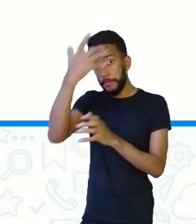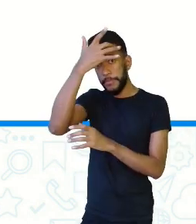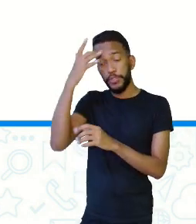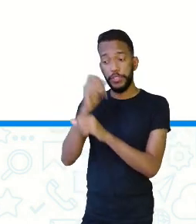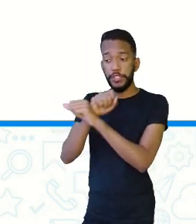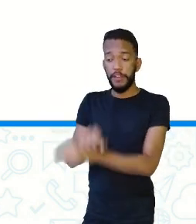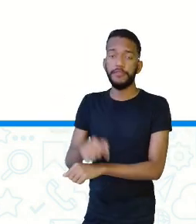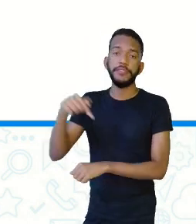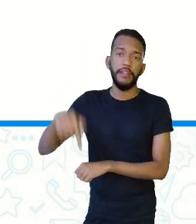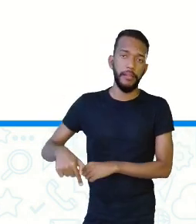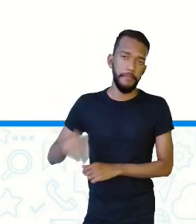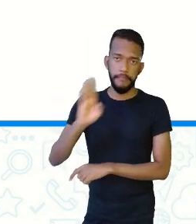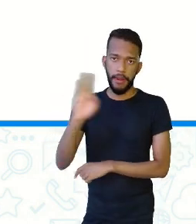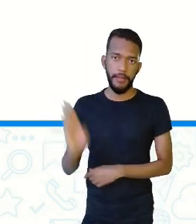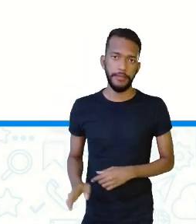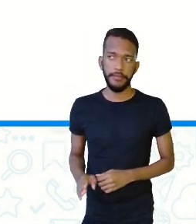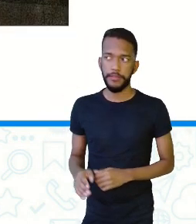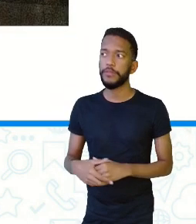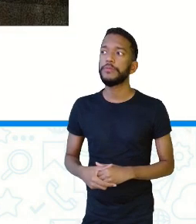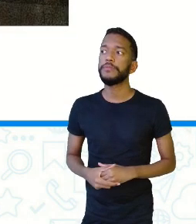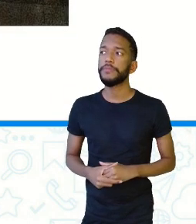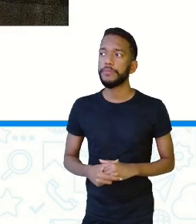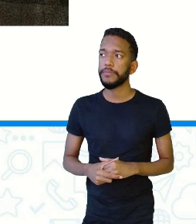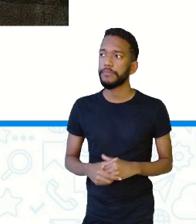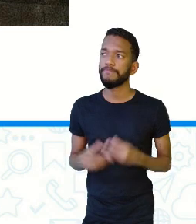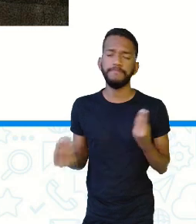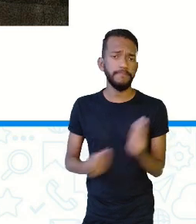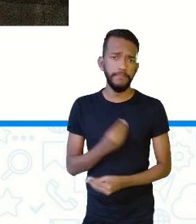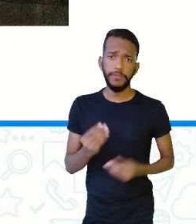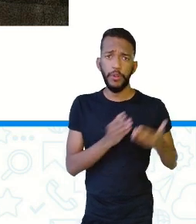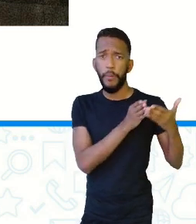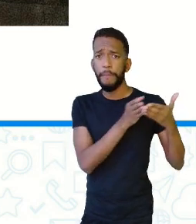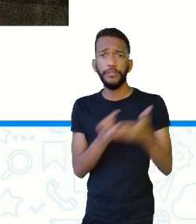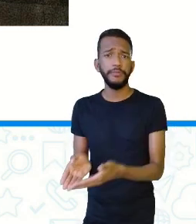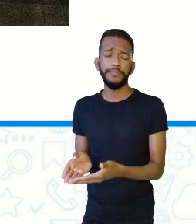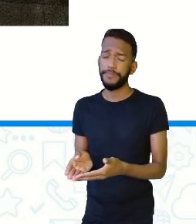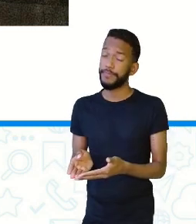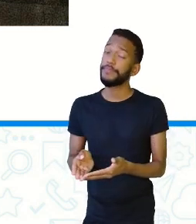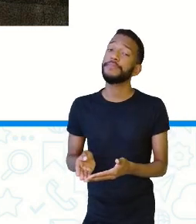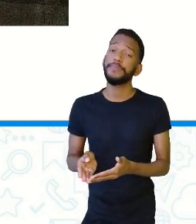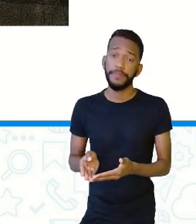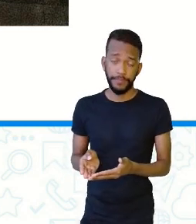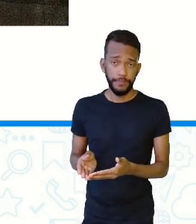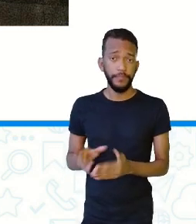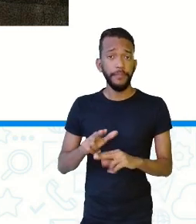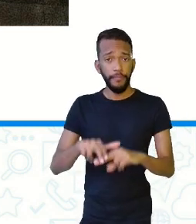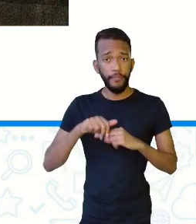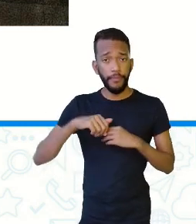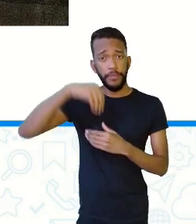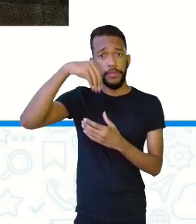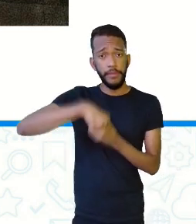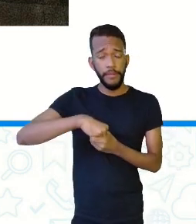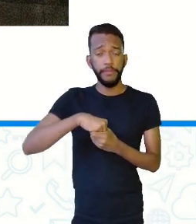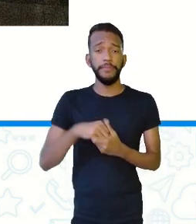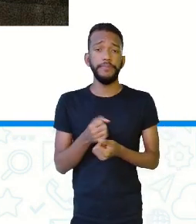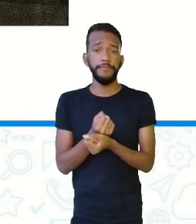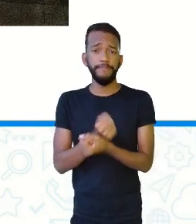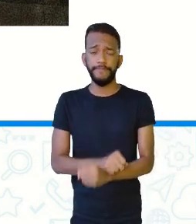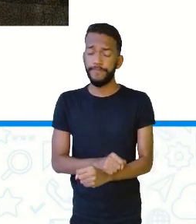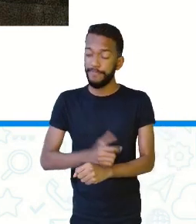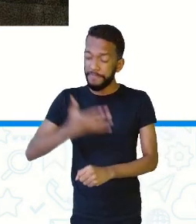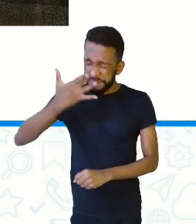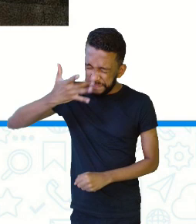escravizados no nosso país. De que forma era feito esse transporte? Através de navios